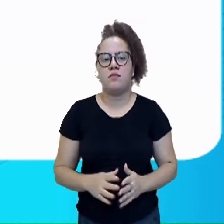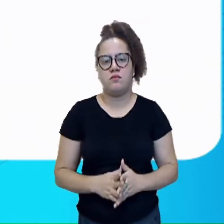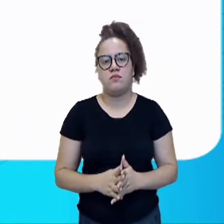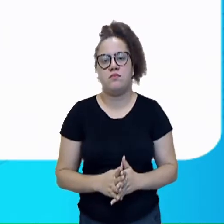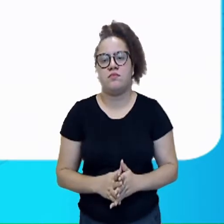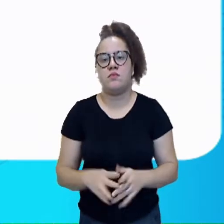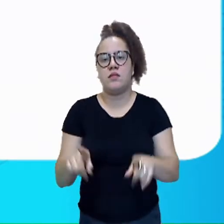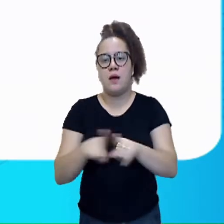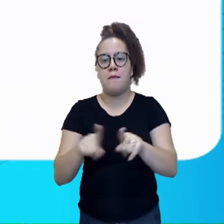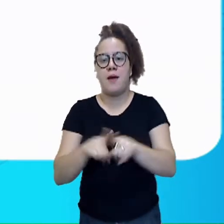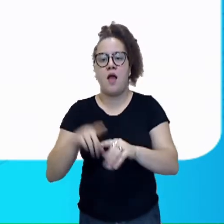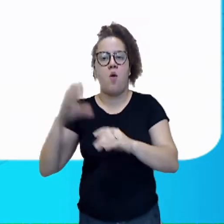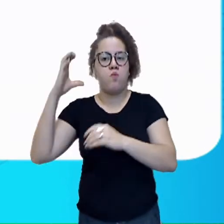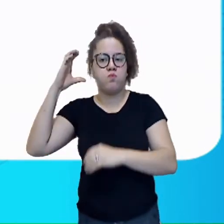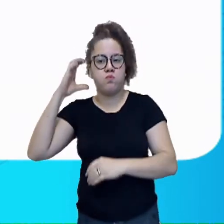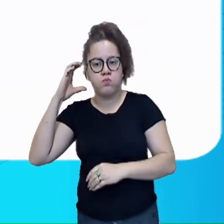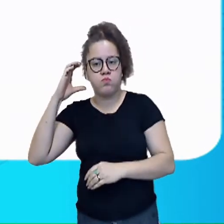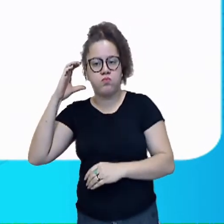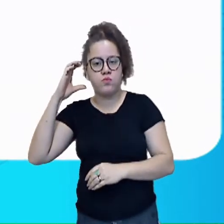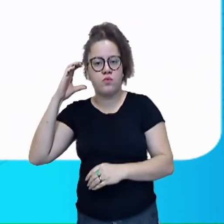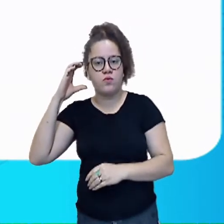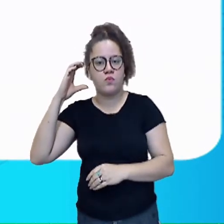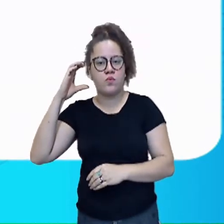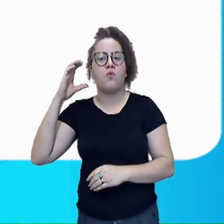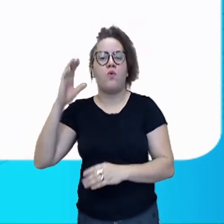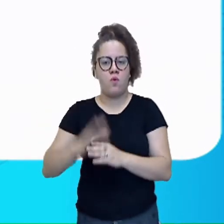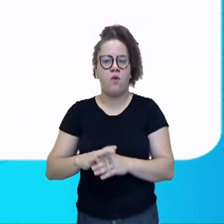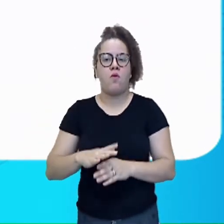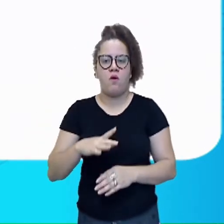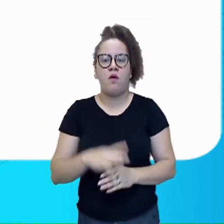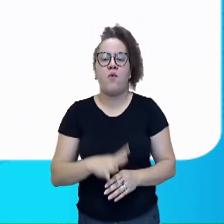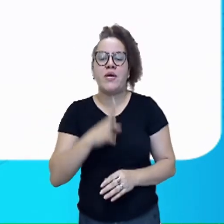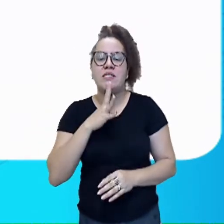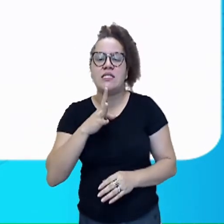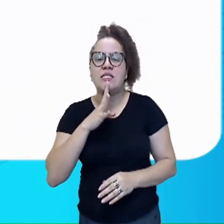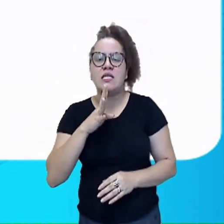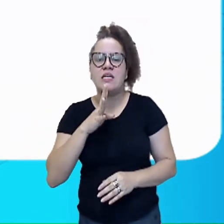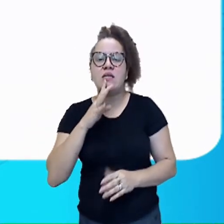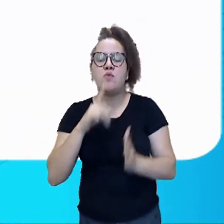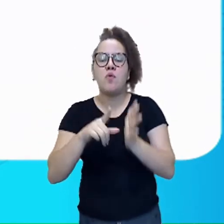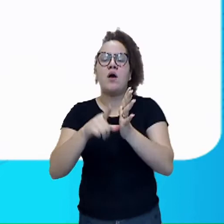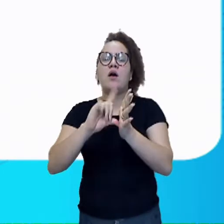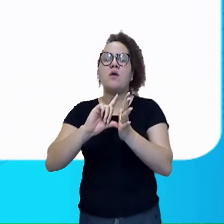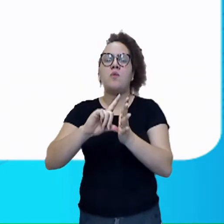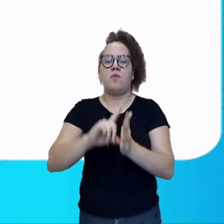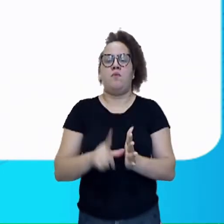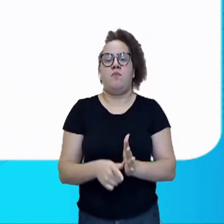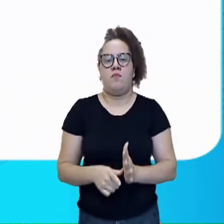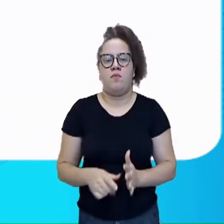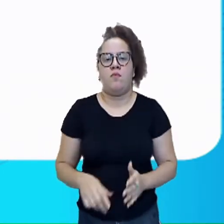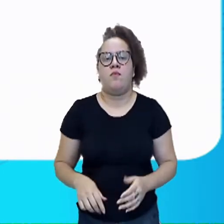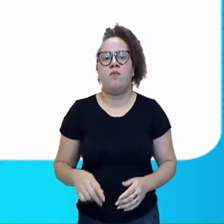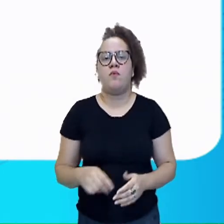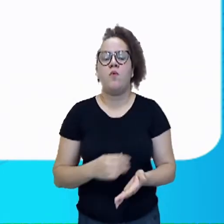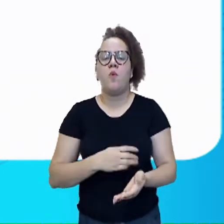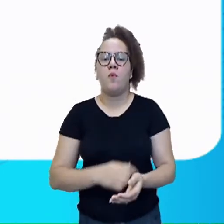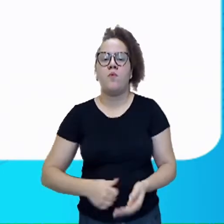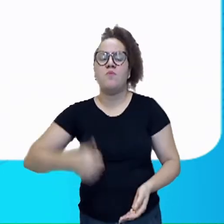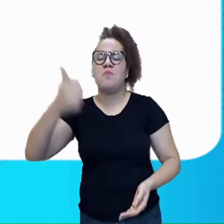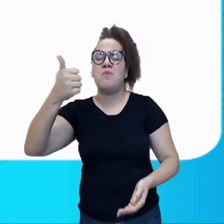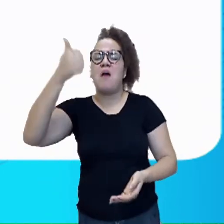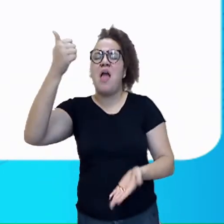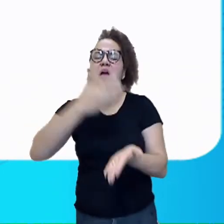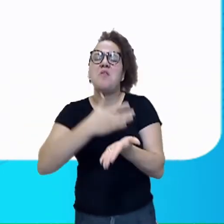Nós também temos o rádio, bastante conhecido ao passar músicas, informações. O rádio também foi um dos primeiros meios